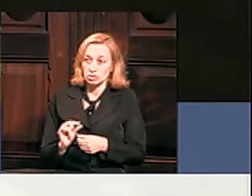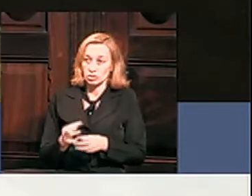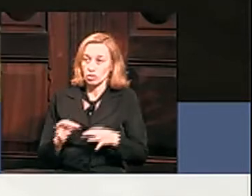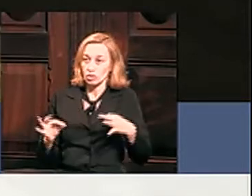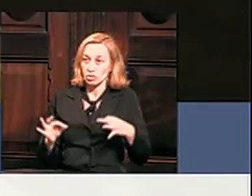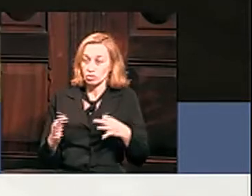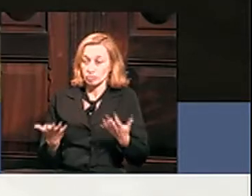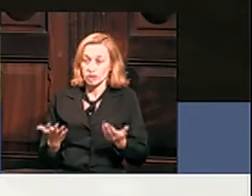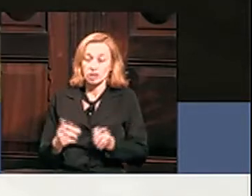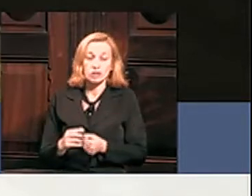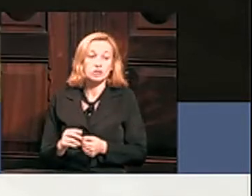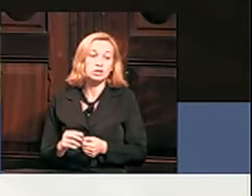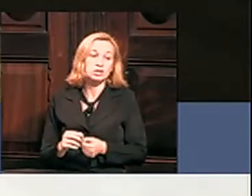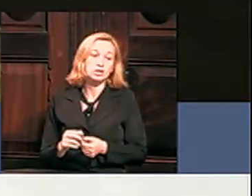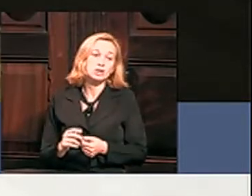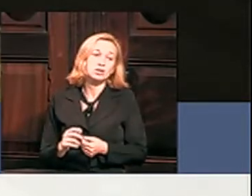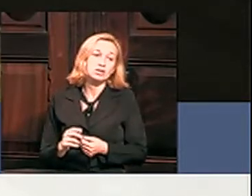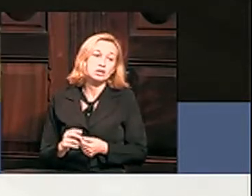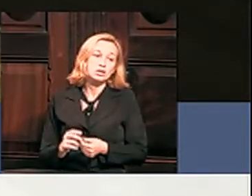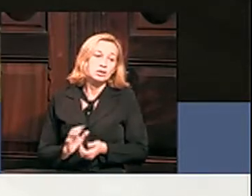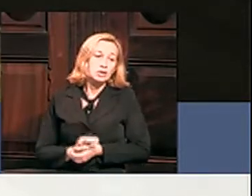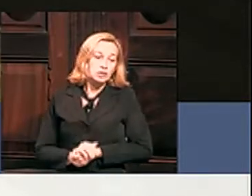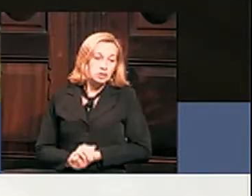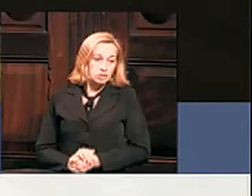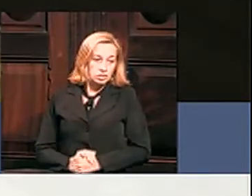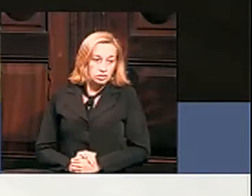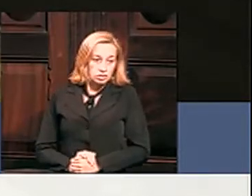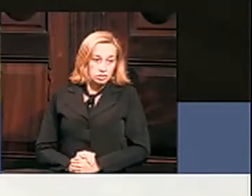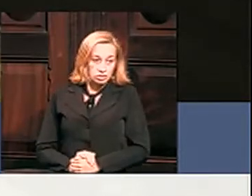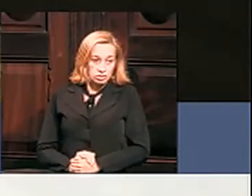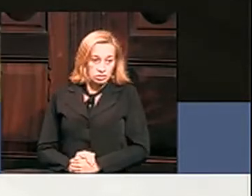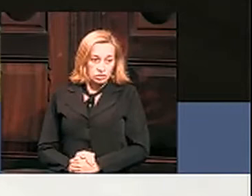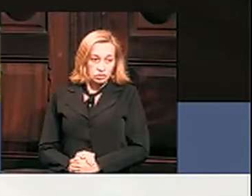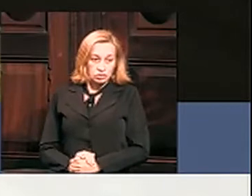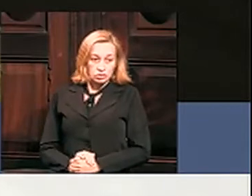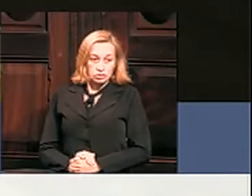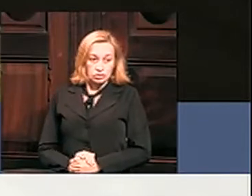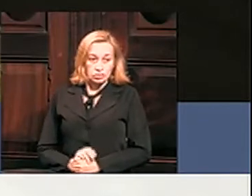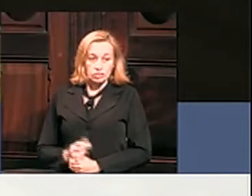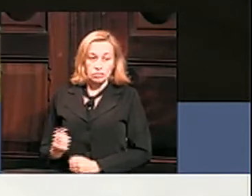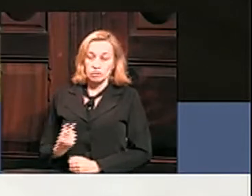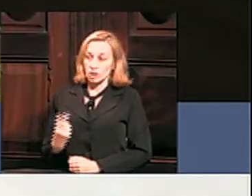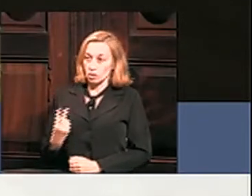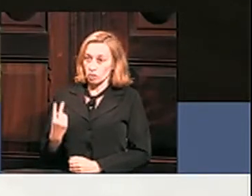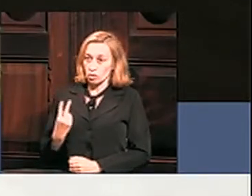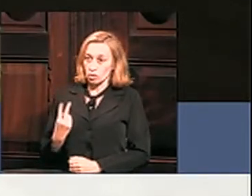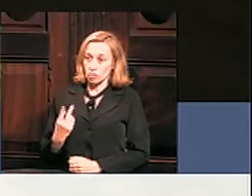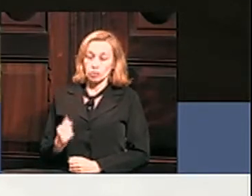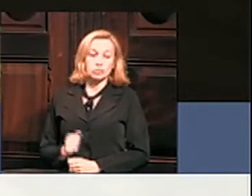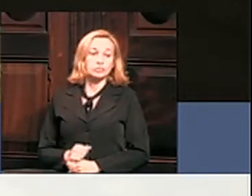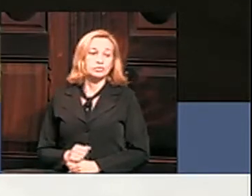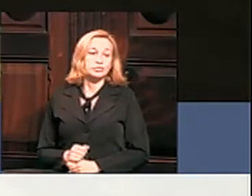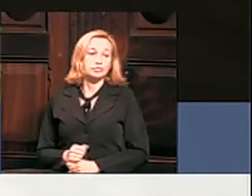Muito pelo contrário, a flutuação do valor do barril, a